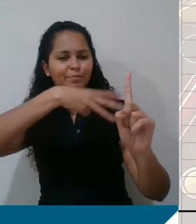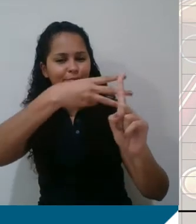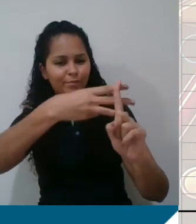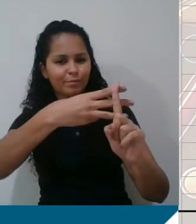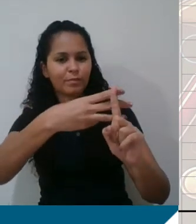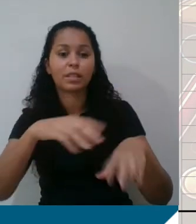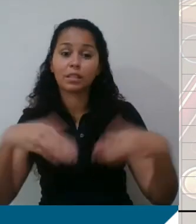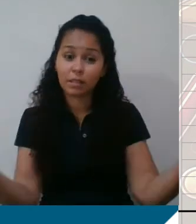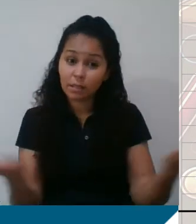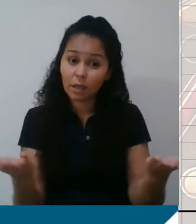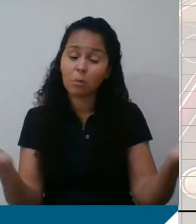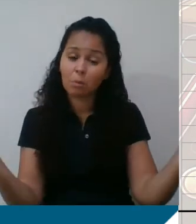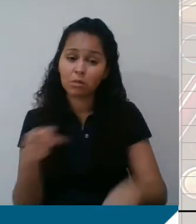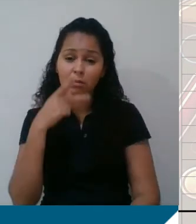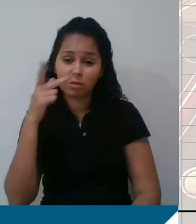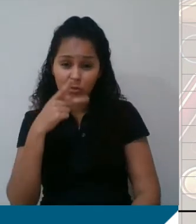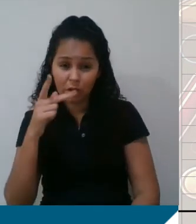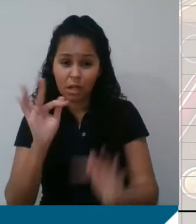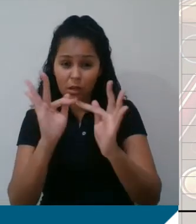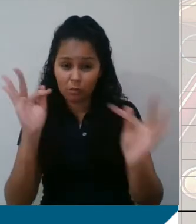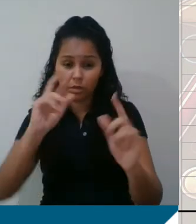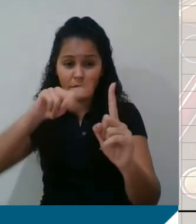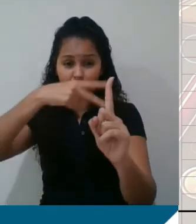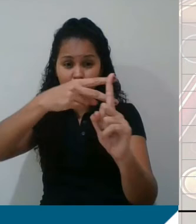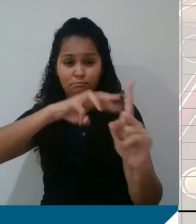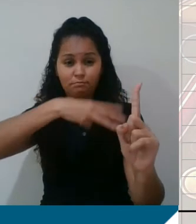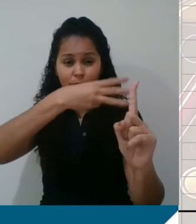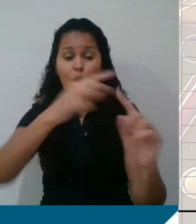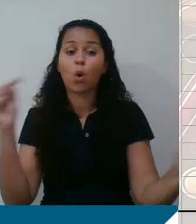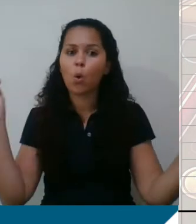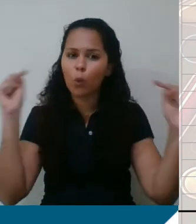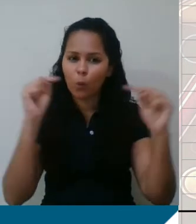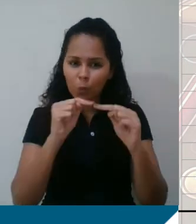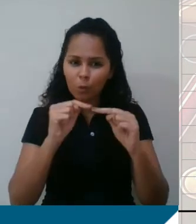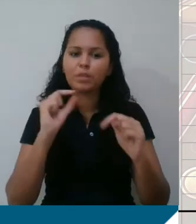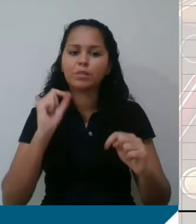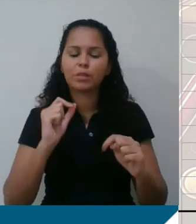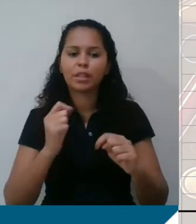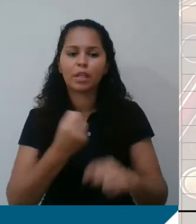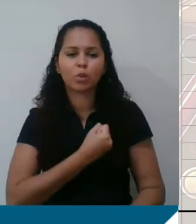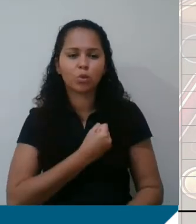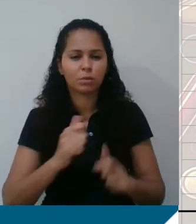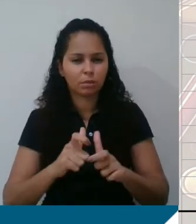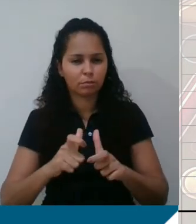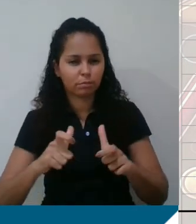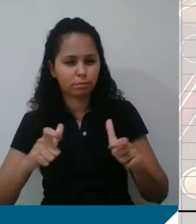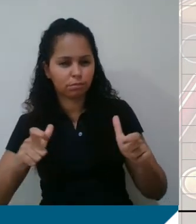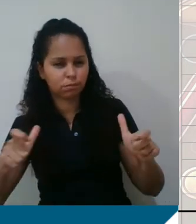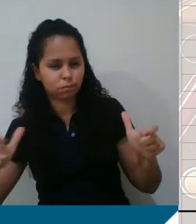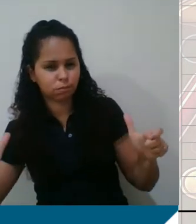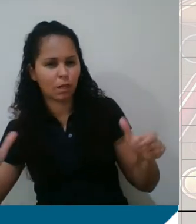função exponencial. Então a gente pode garantir que a função exponencial, ela tem tudo a ver com o crescimento